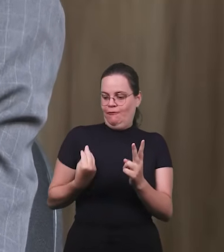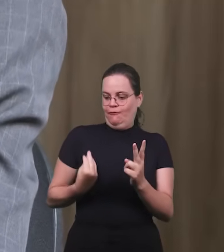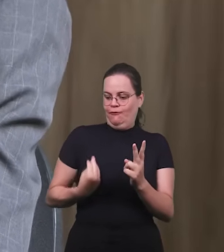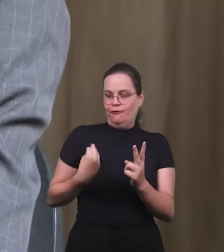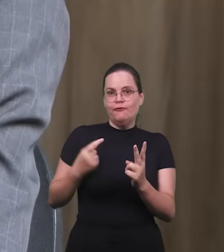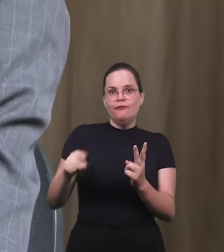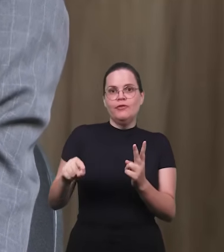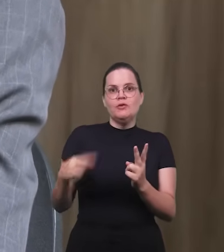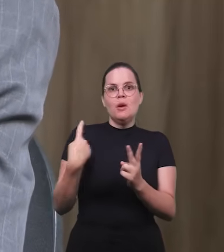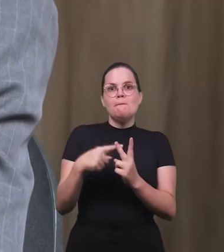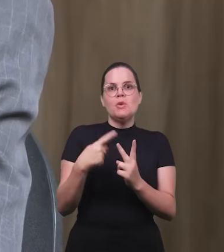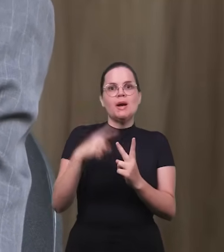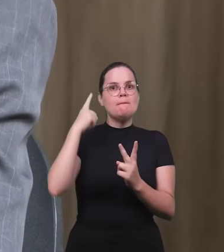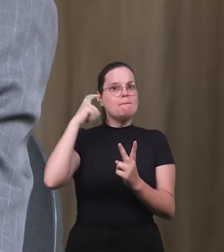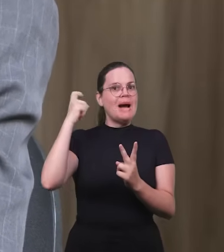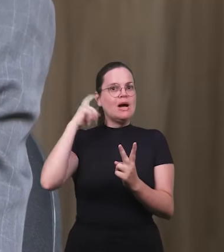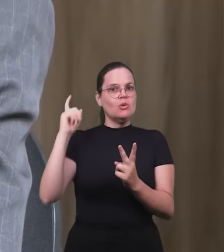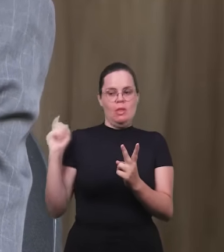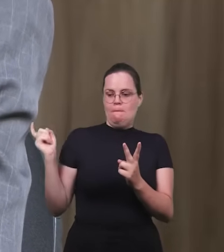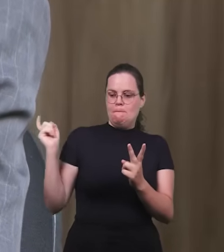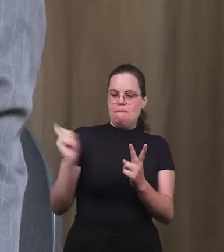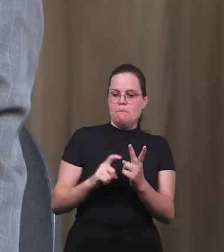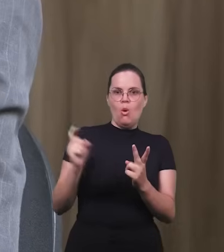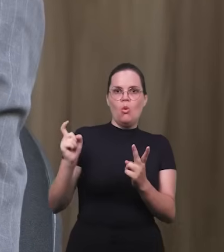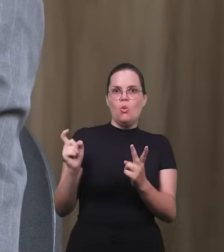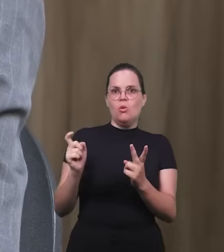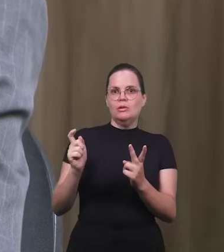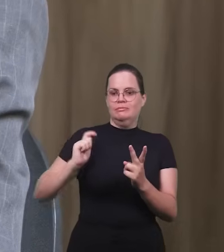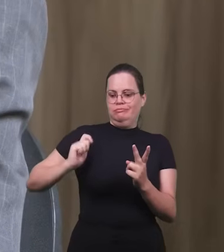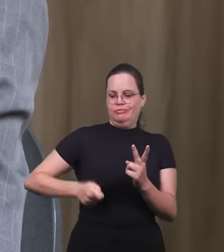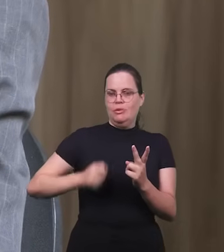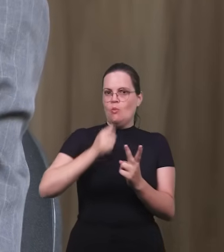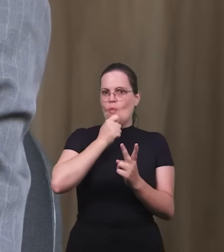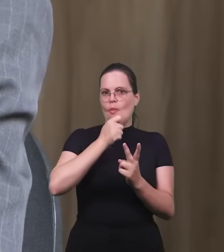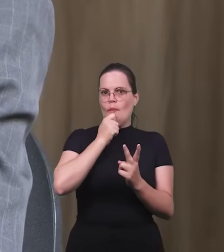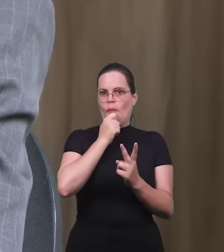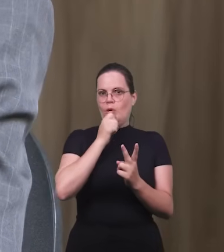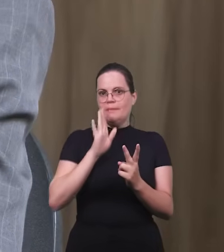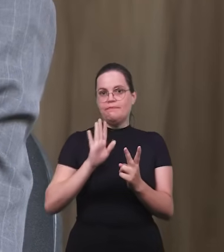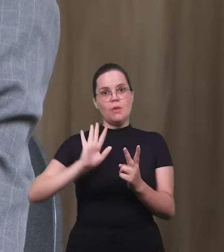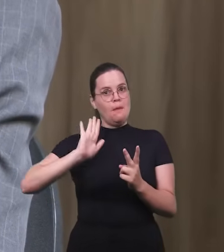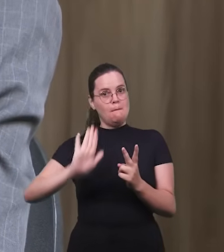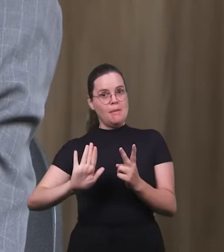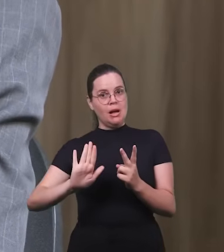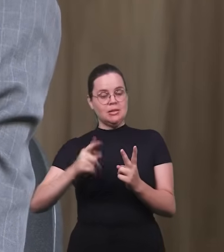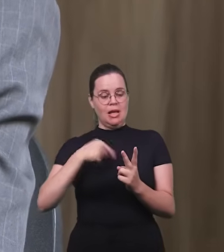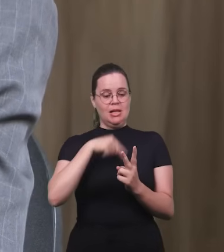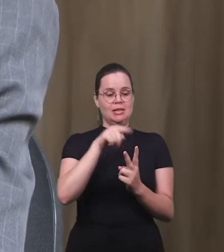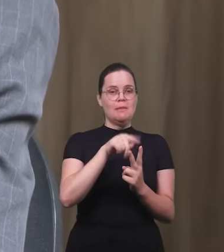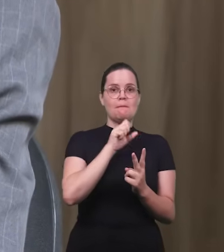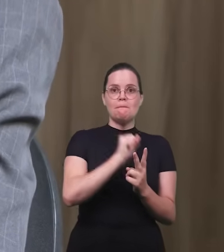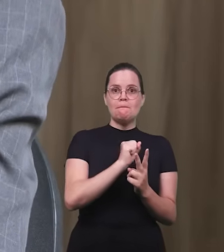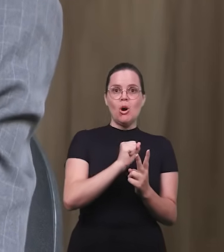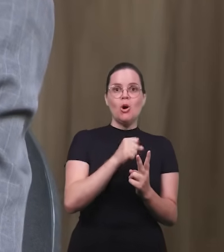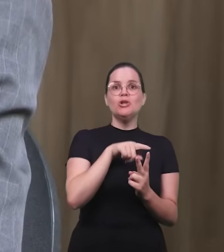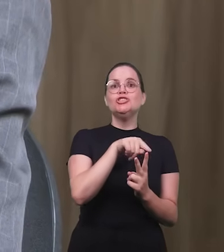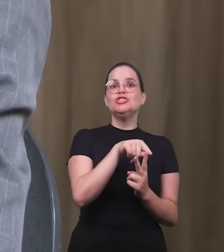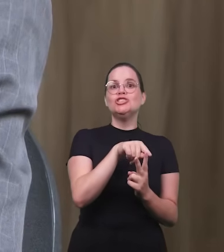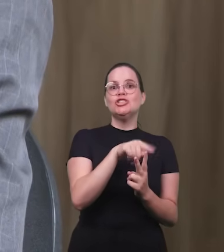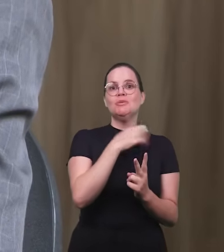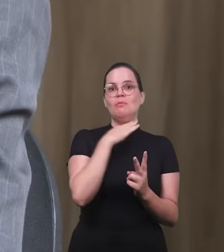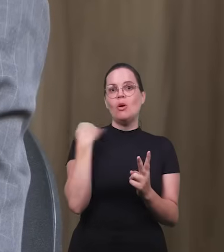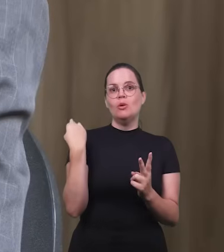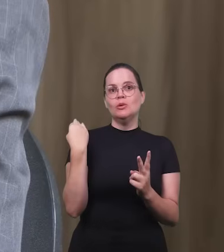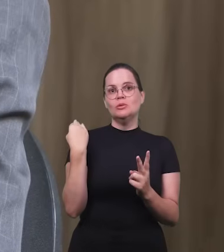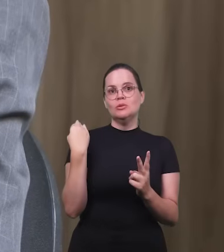ainda não foi acionado, ele não quebrou o vidro. Mas ele também pode estar morto porque ele tem esse dispositivo, ele pode ser